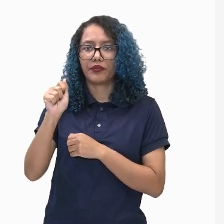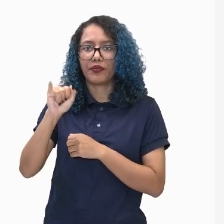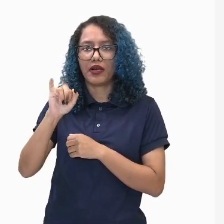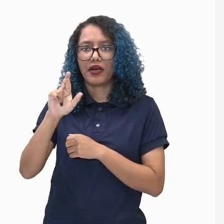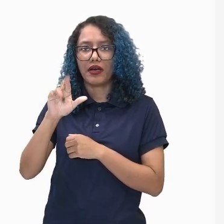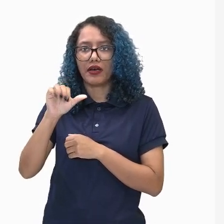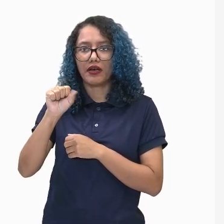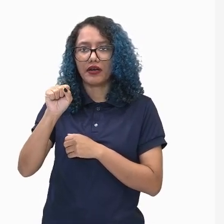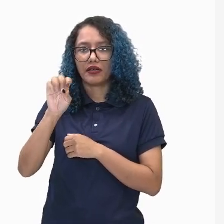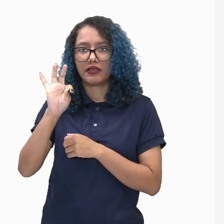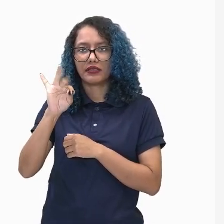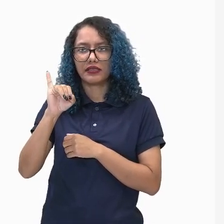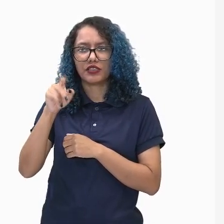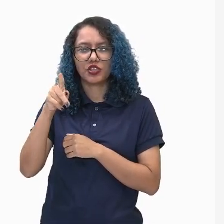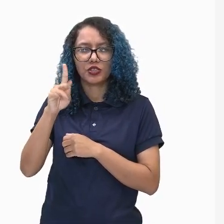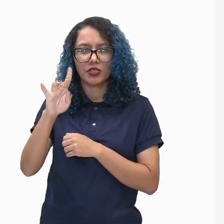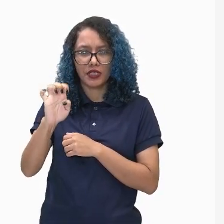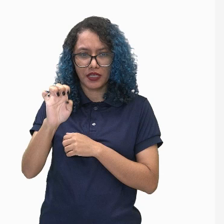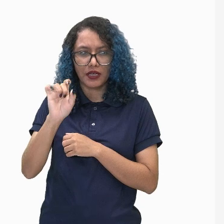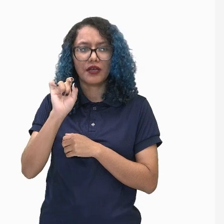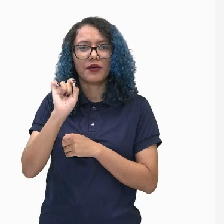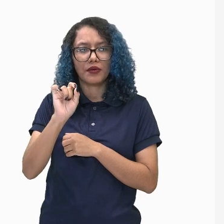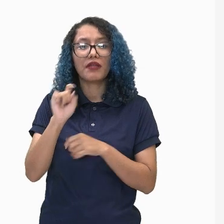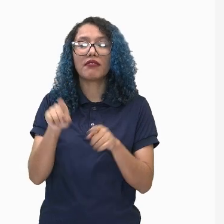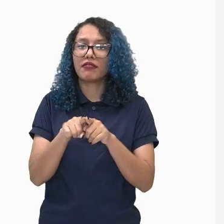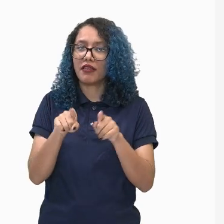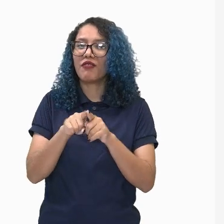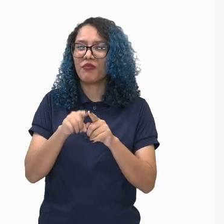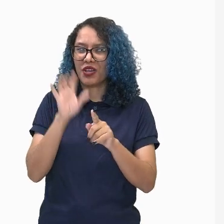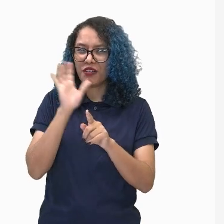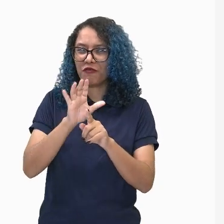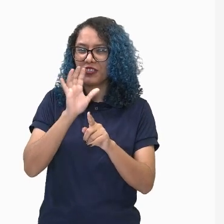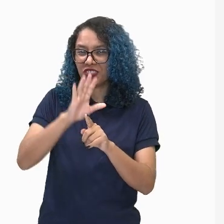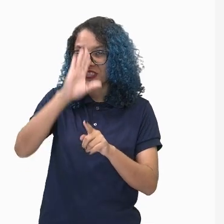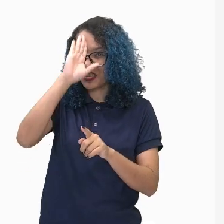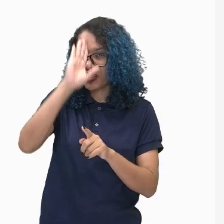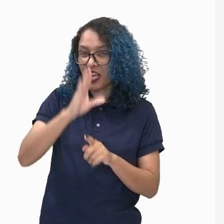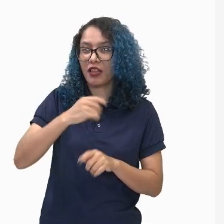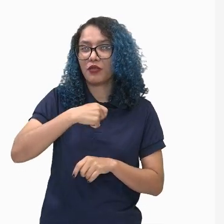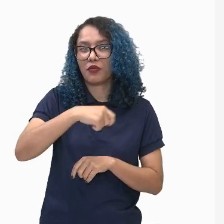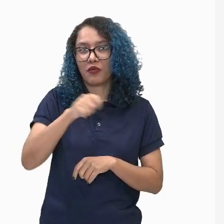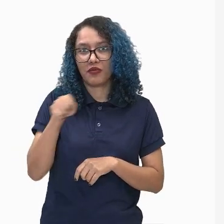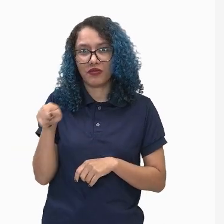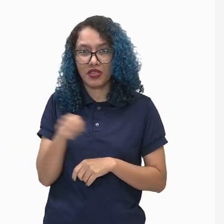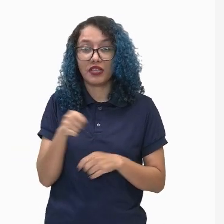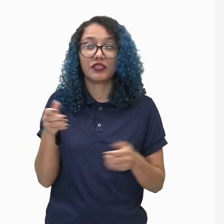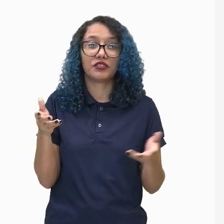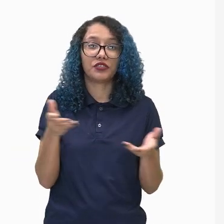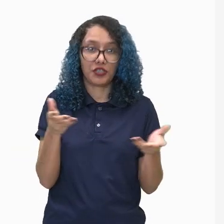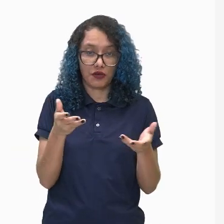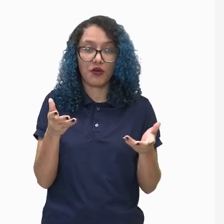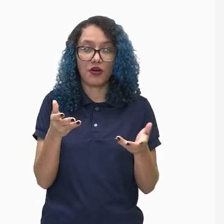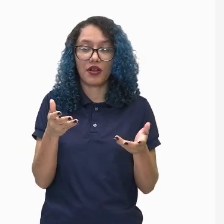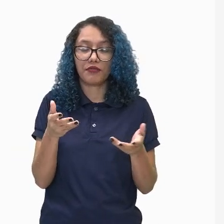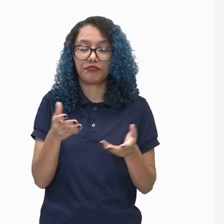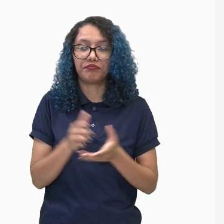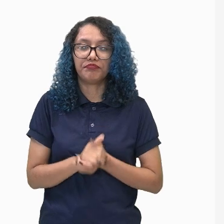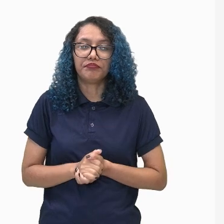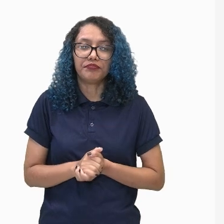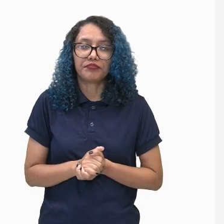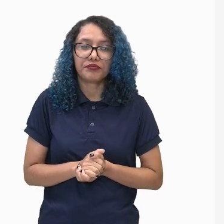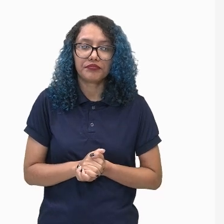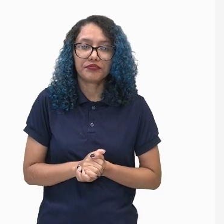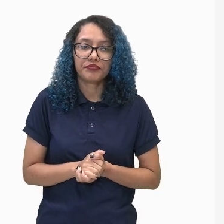Sphyristke, que é considerado o precursor direto do tênis, o tênis de quadra moderno, como a gente conhece hoje, né?